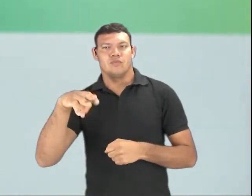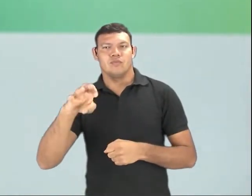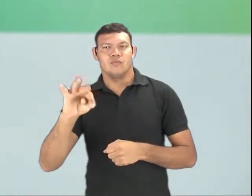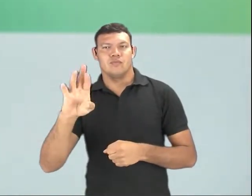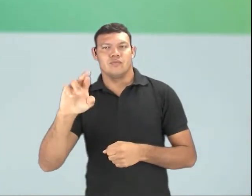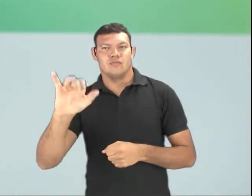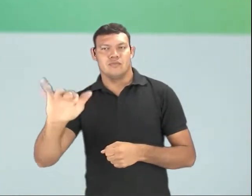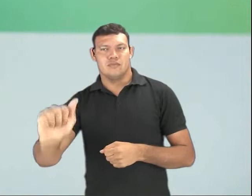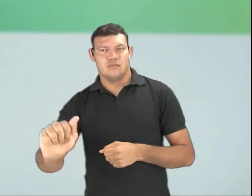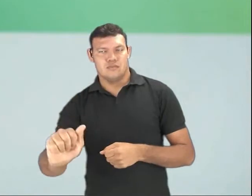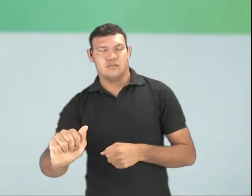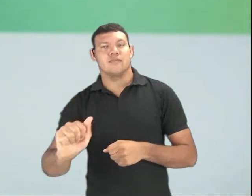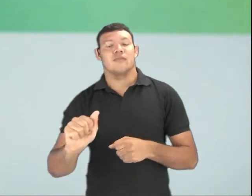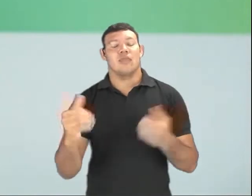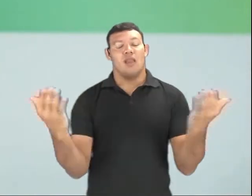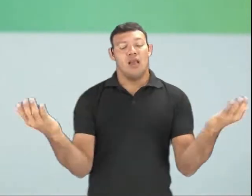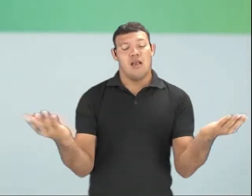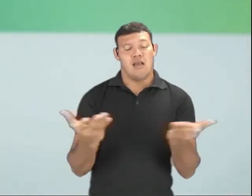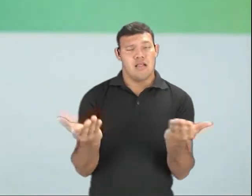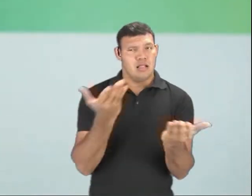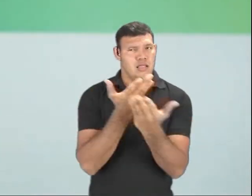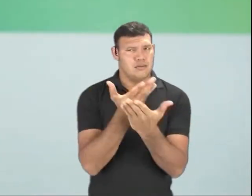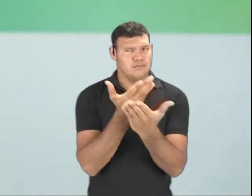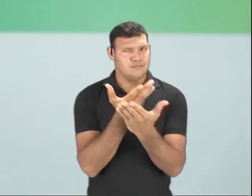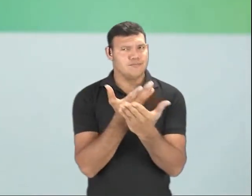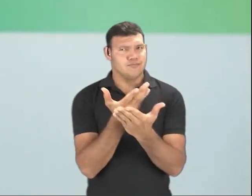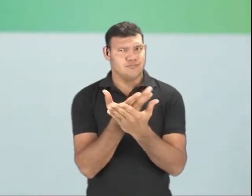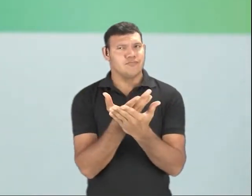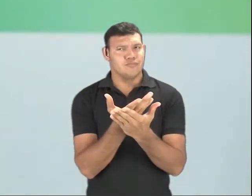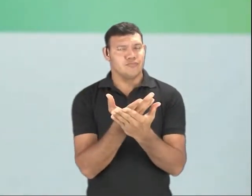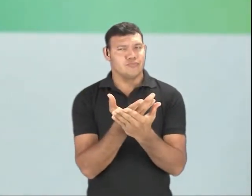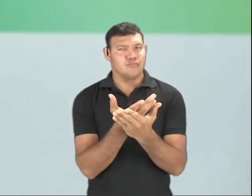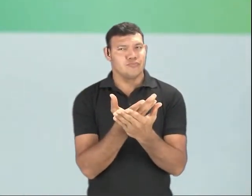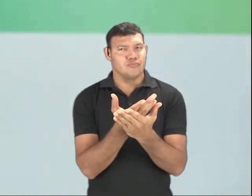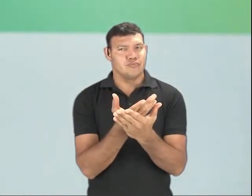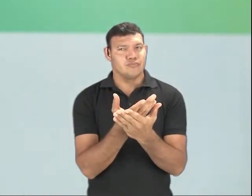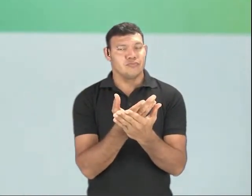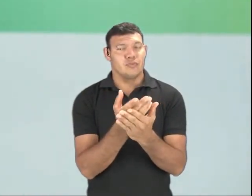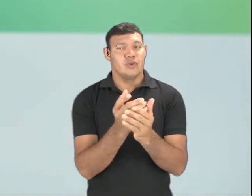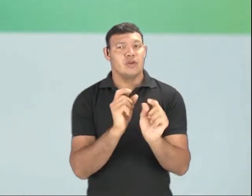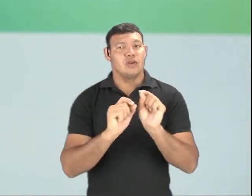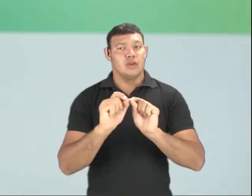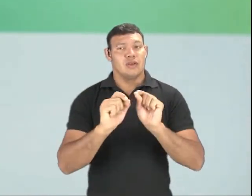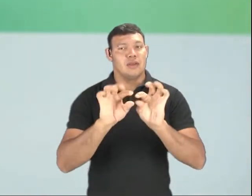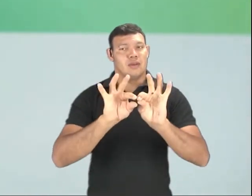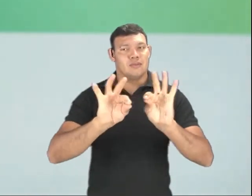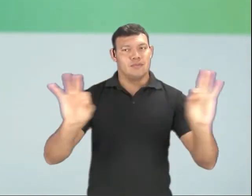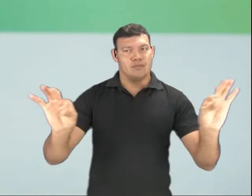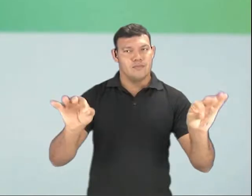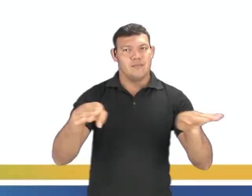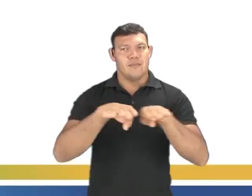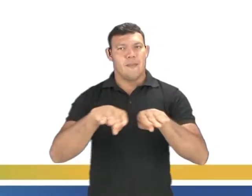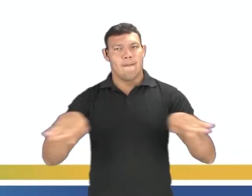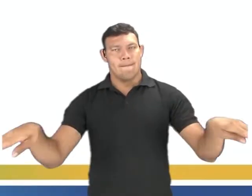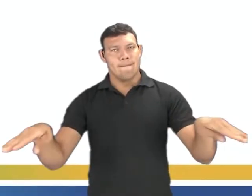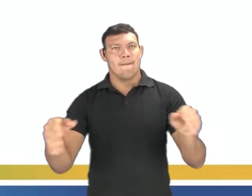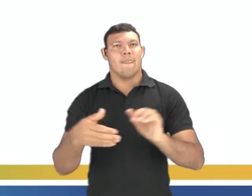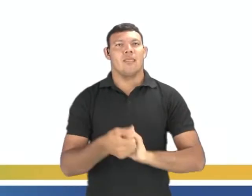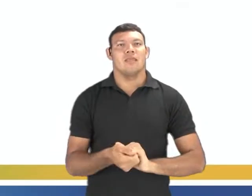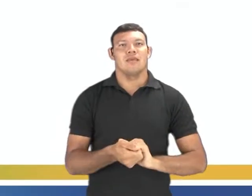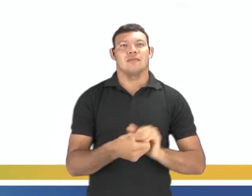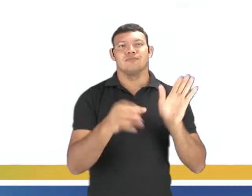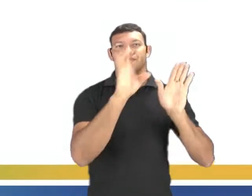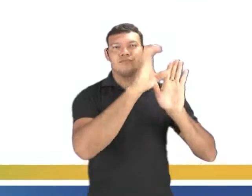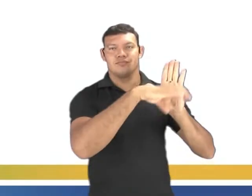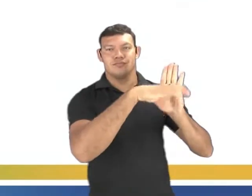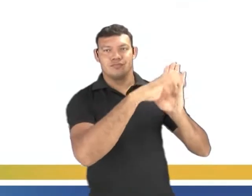vamos tratar sobre alguns postulados e estudos sobre reta e plano. Então venham comigo. O